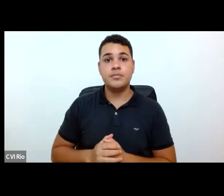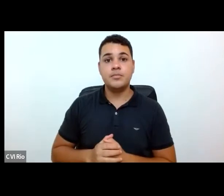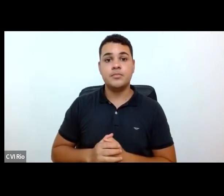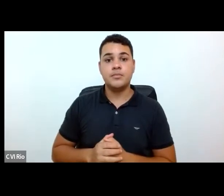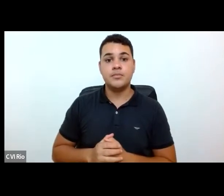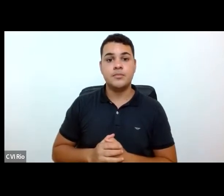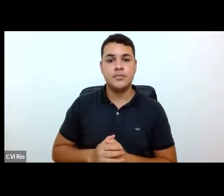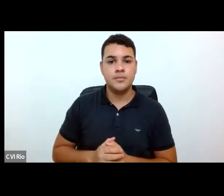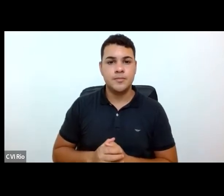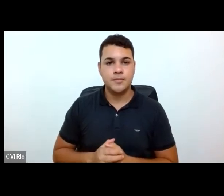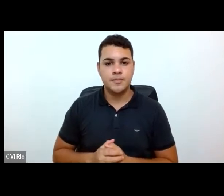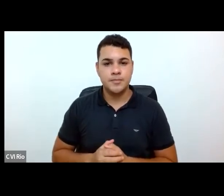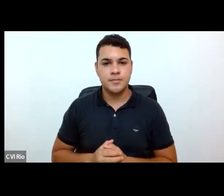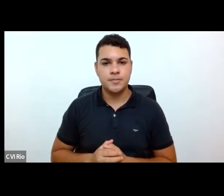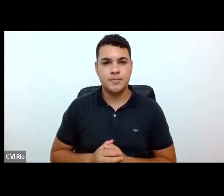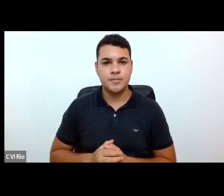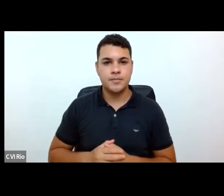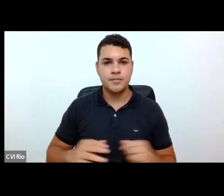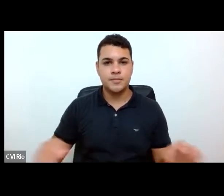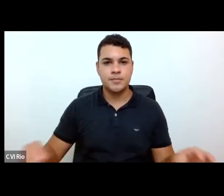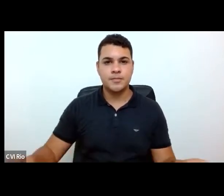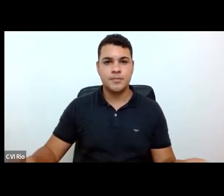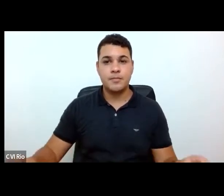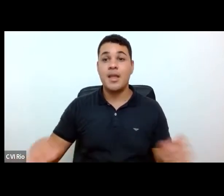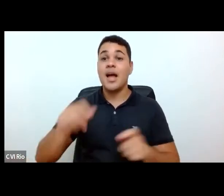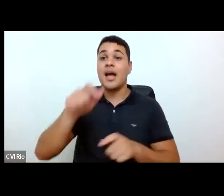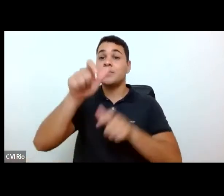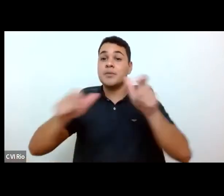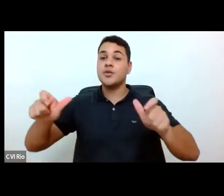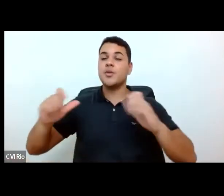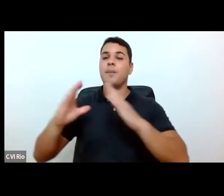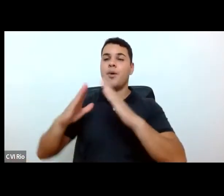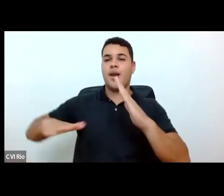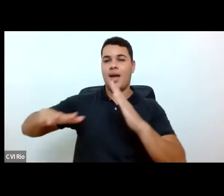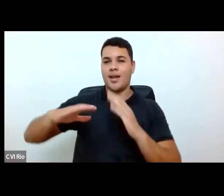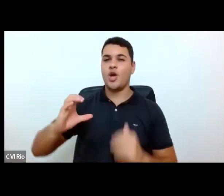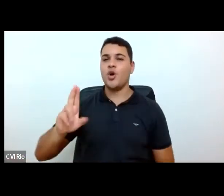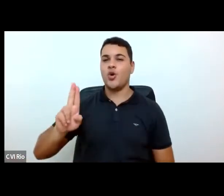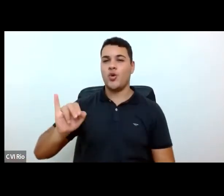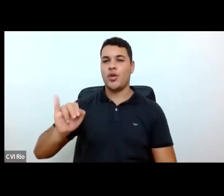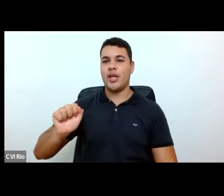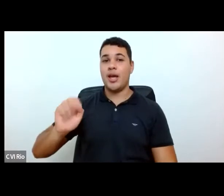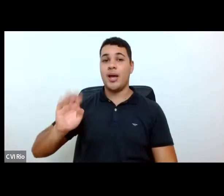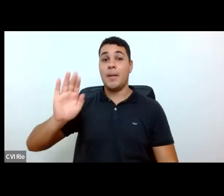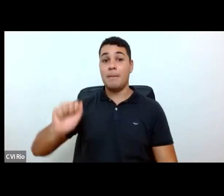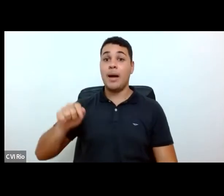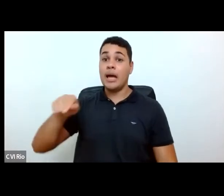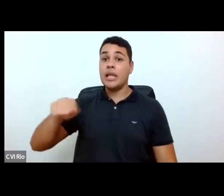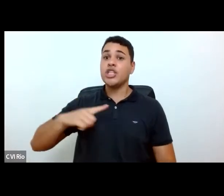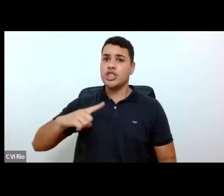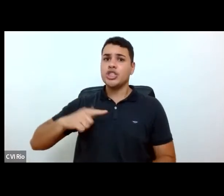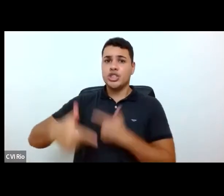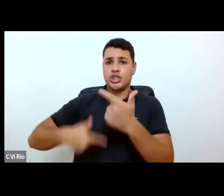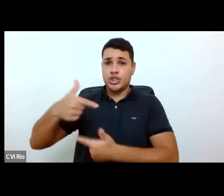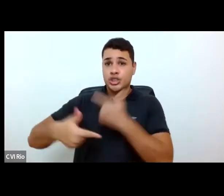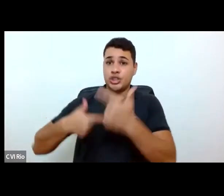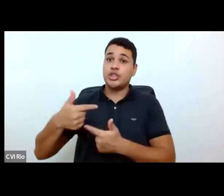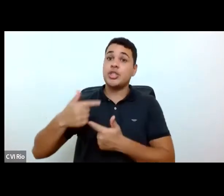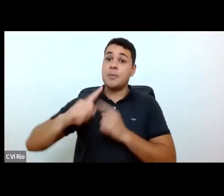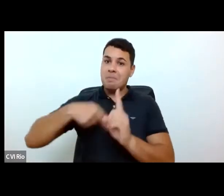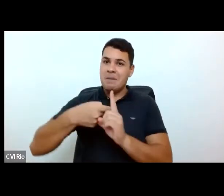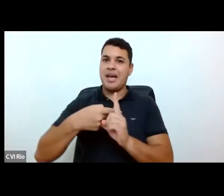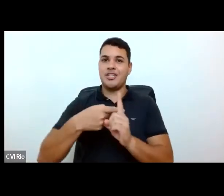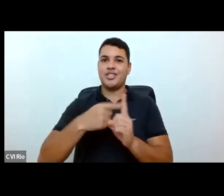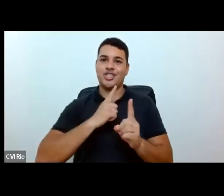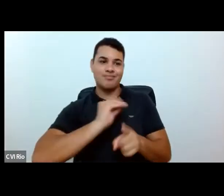Cuiabá, elas não somente pilavam naquele pilão, na mão de pilão, que era para sustentar a idade com meus filhos.